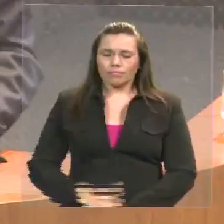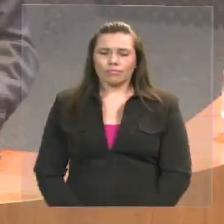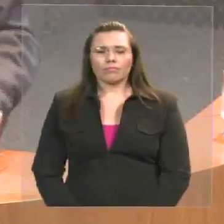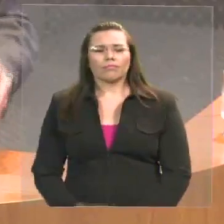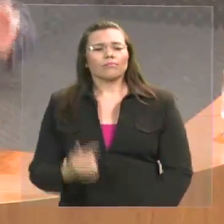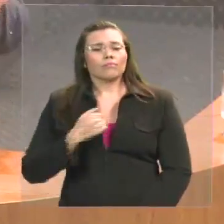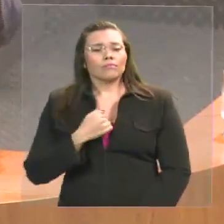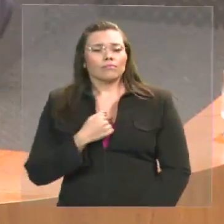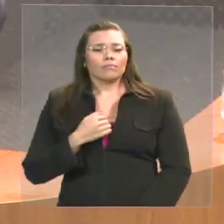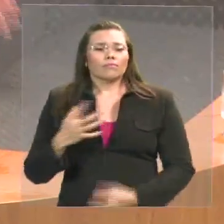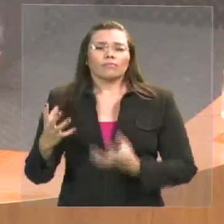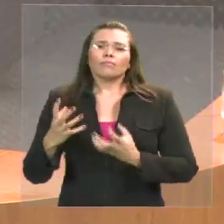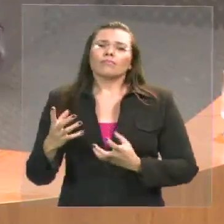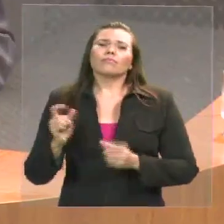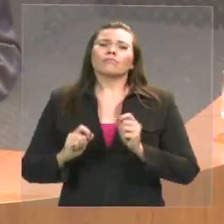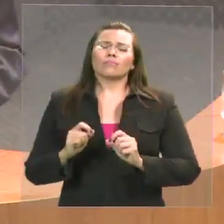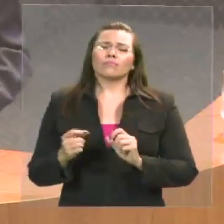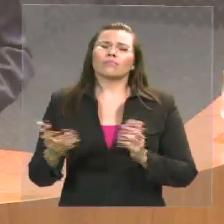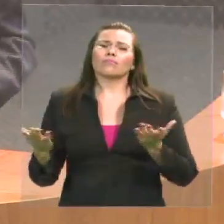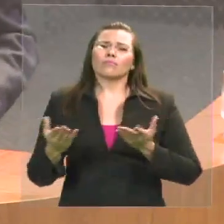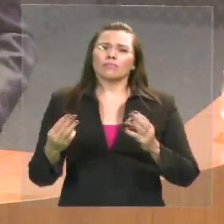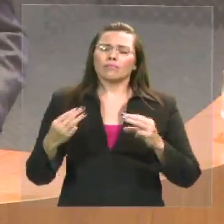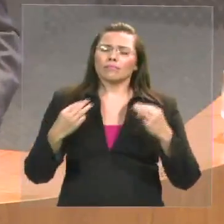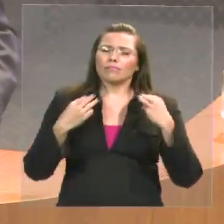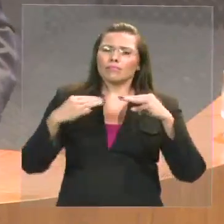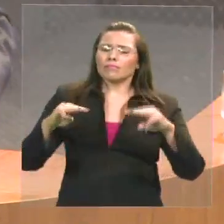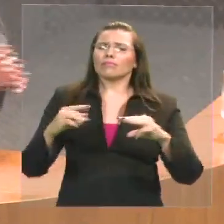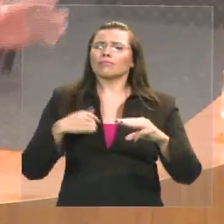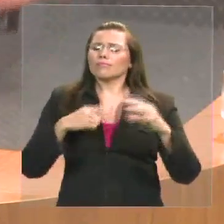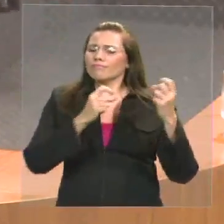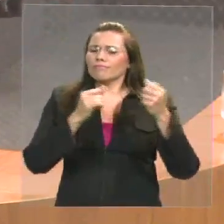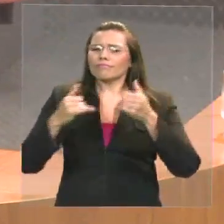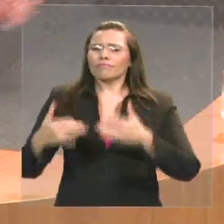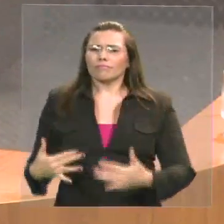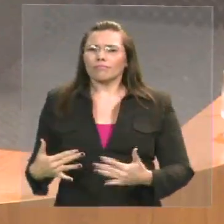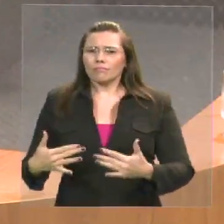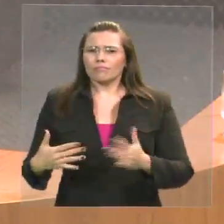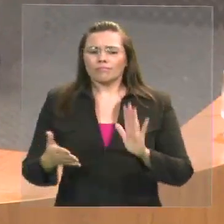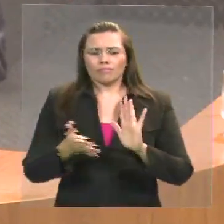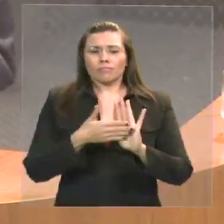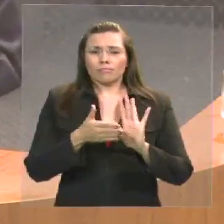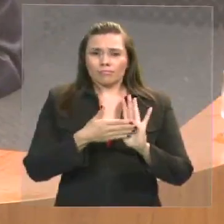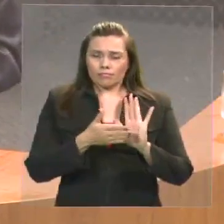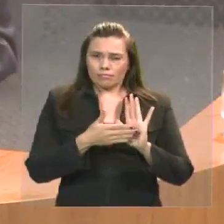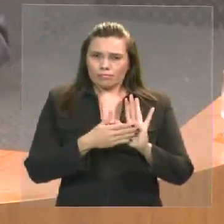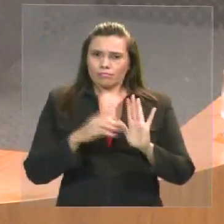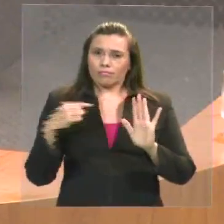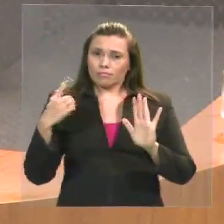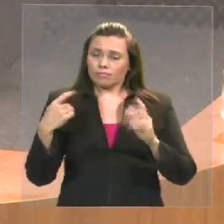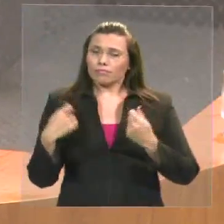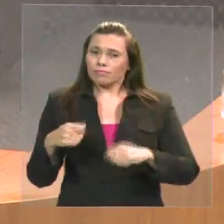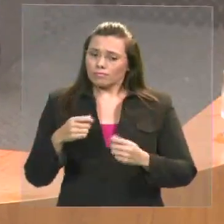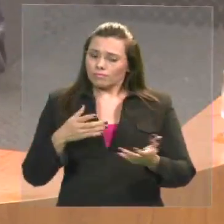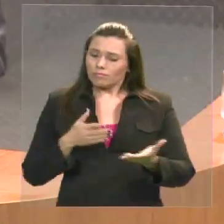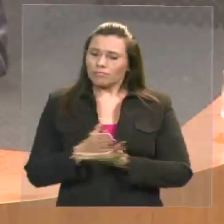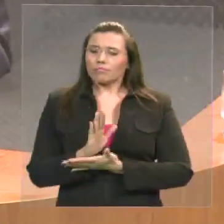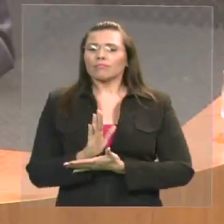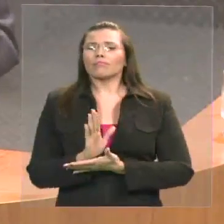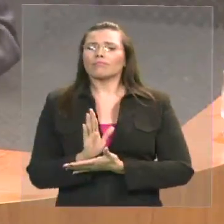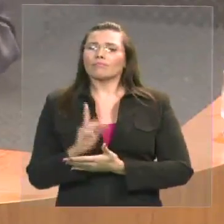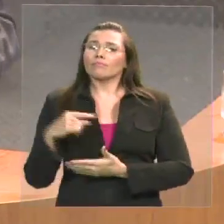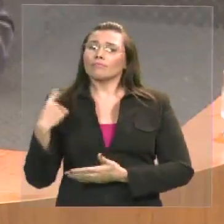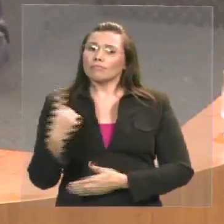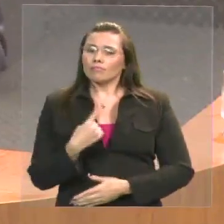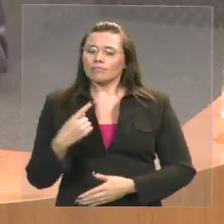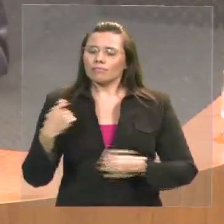Excelências para que pudéssemos aprovar nesta casa essas medidas. E já vou entrar em pauta aqui com a aquiescência do nosso presidente, de